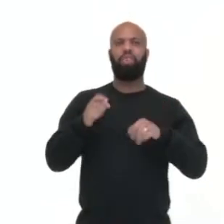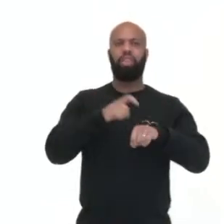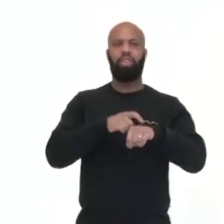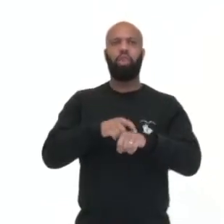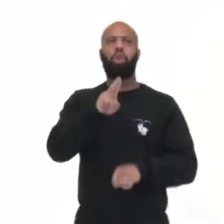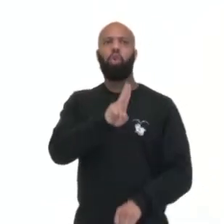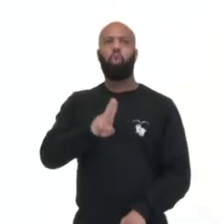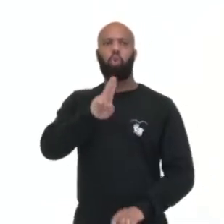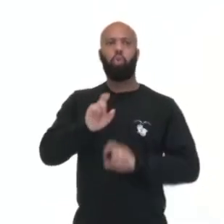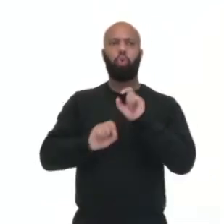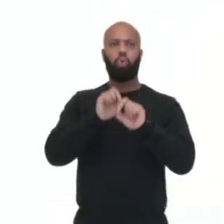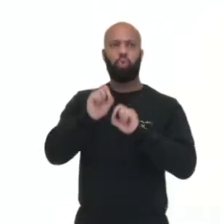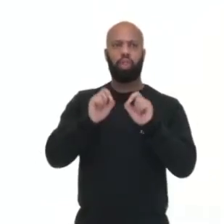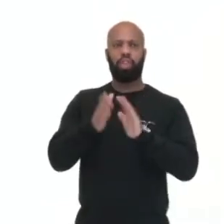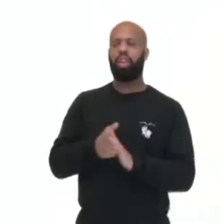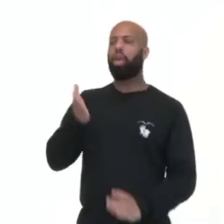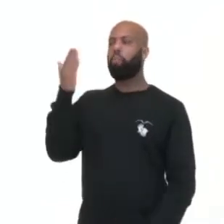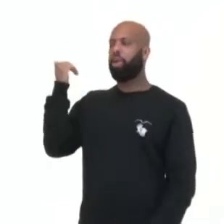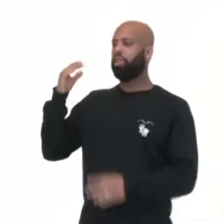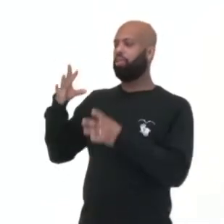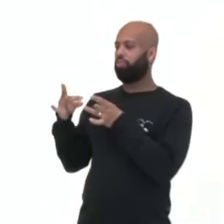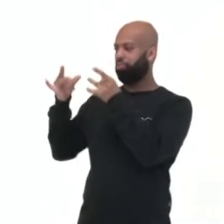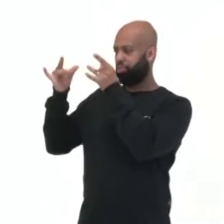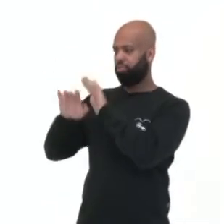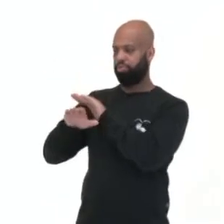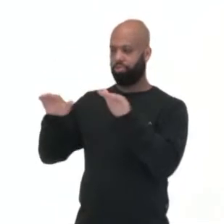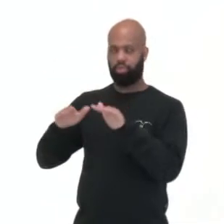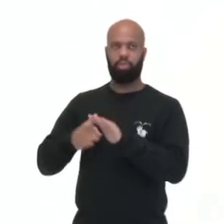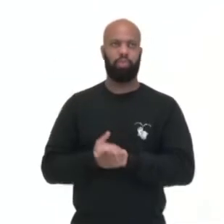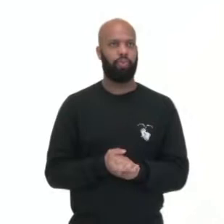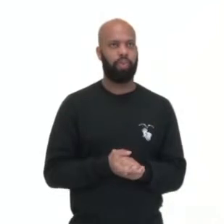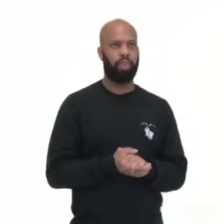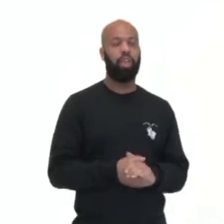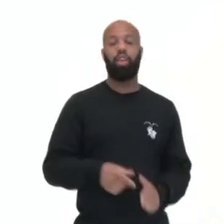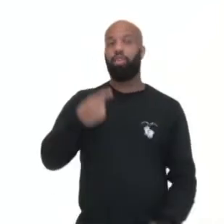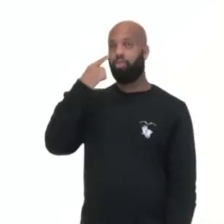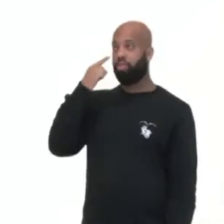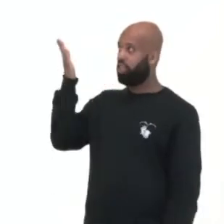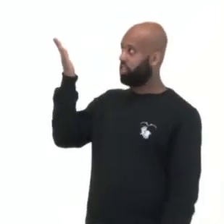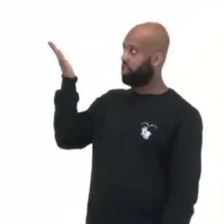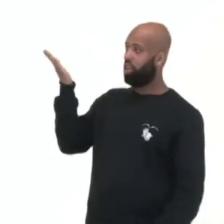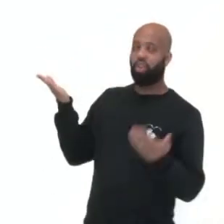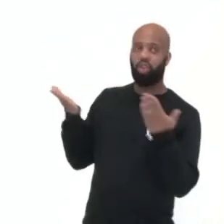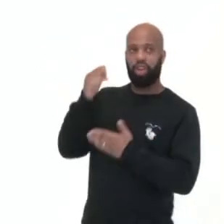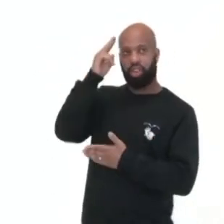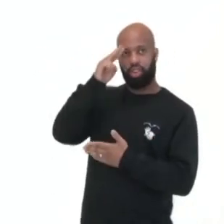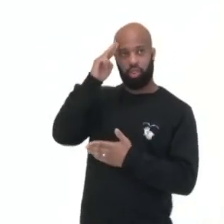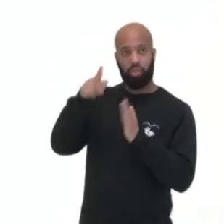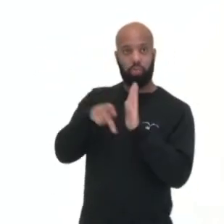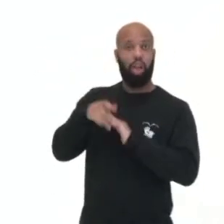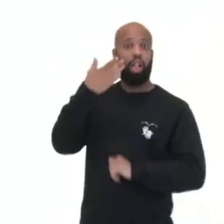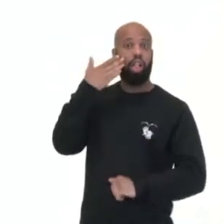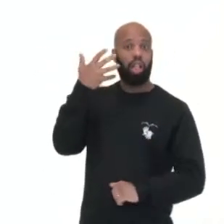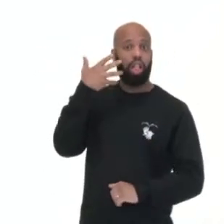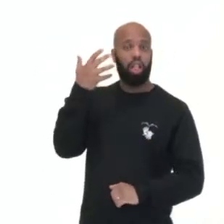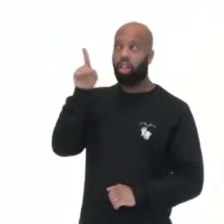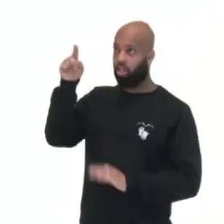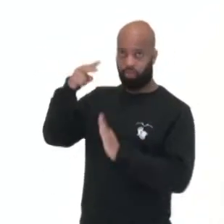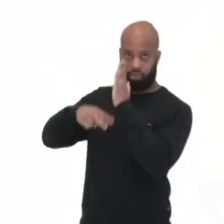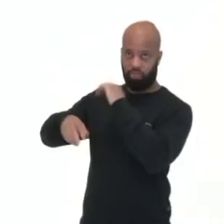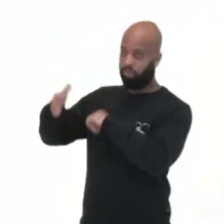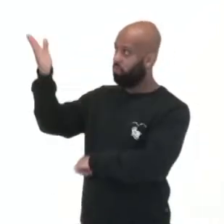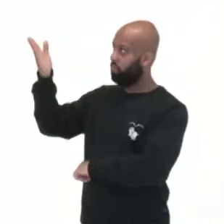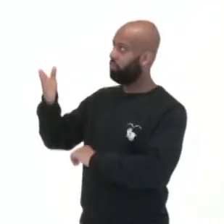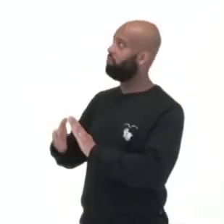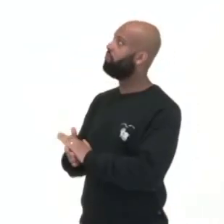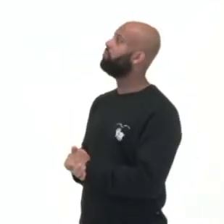a conjugação qual? Pretérito indefinido. Aqui temos uma historieta de Gaturro. Ayer tuve un sueño, Agatha.